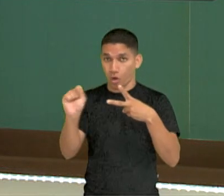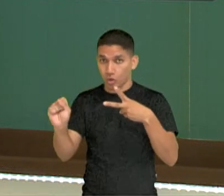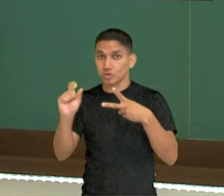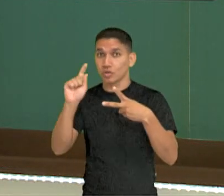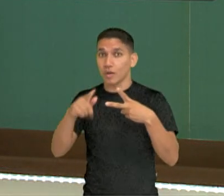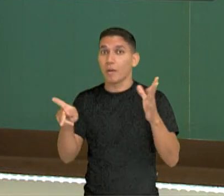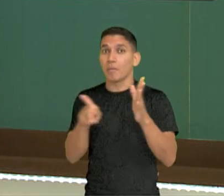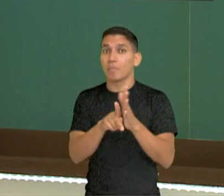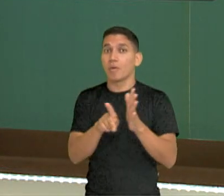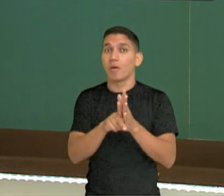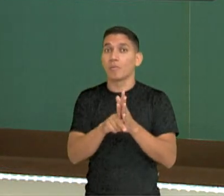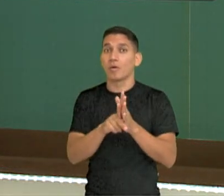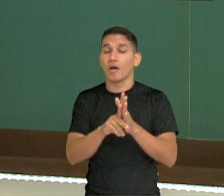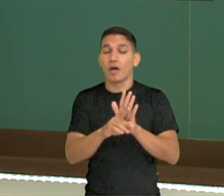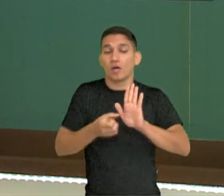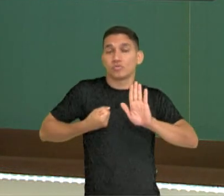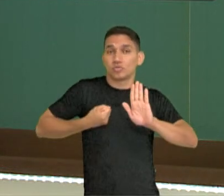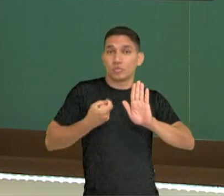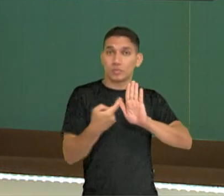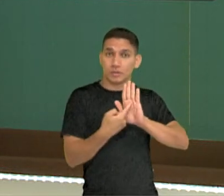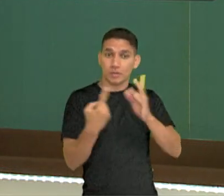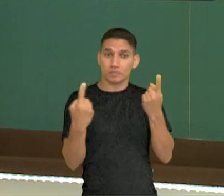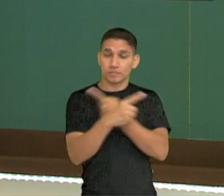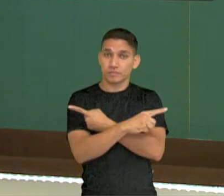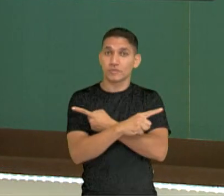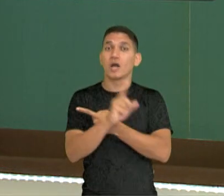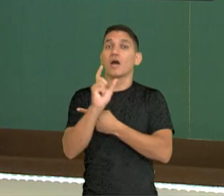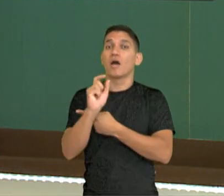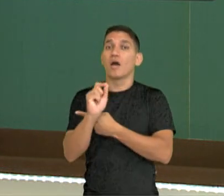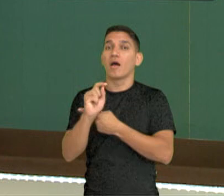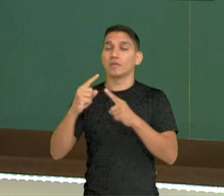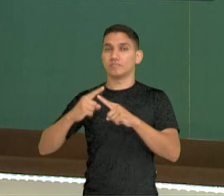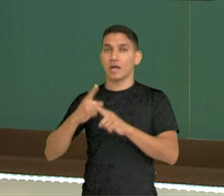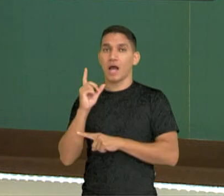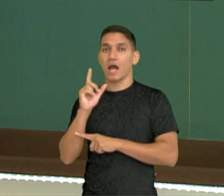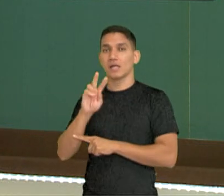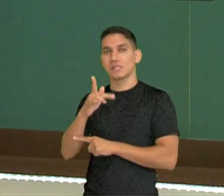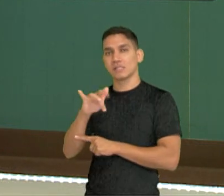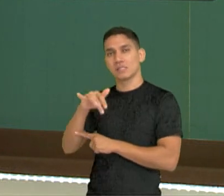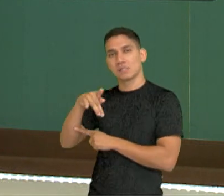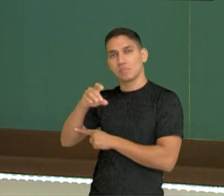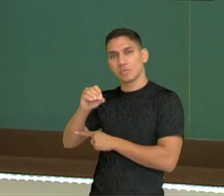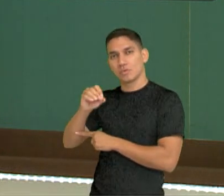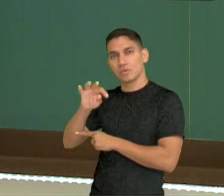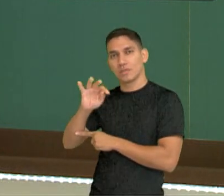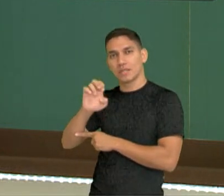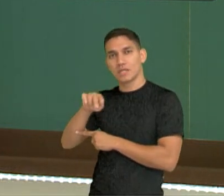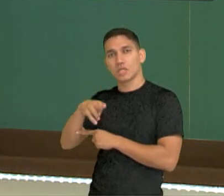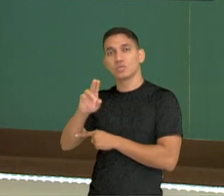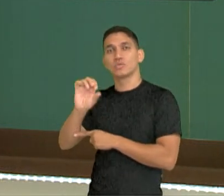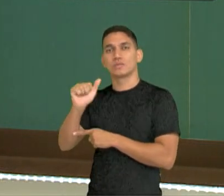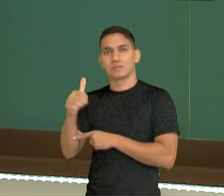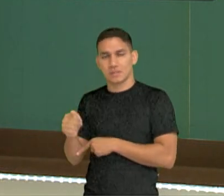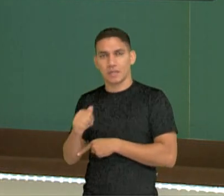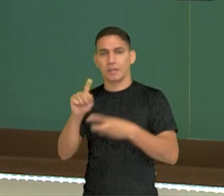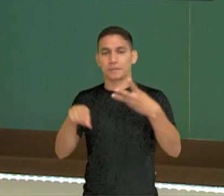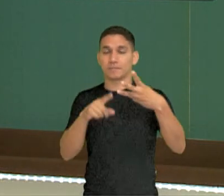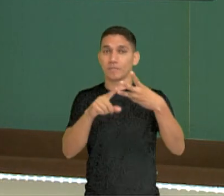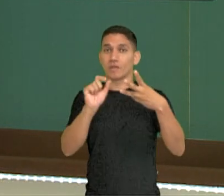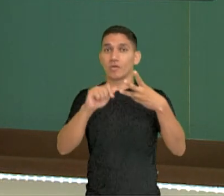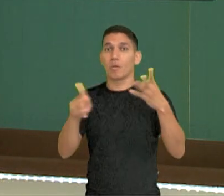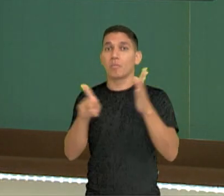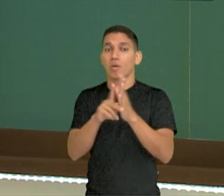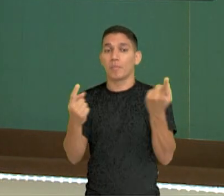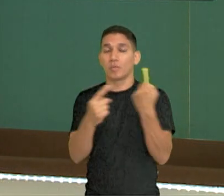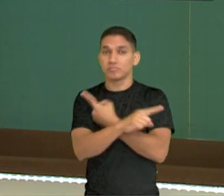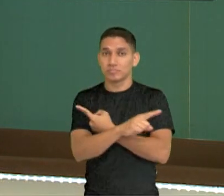pela hipotenusa. E, por fim, a tangente desse ângulo teta é a divisão do cateto oposto pelo cateto adjacente ao